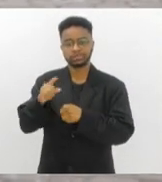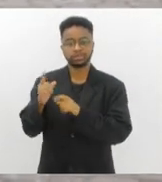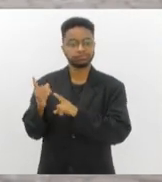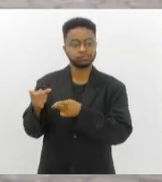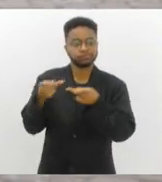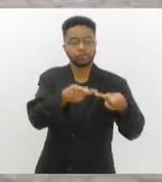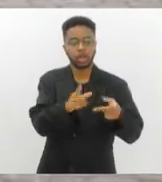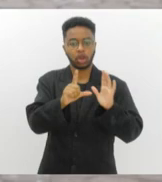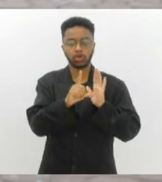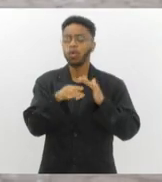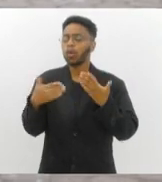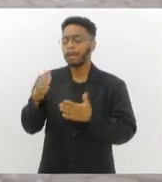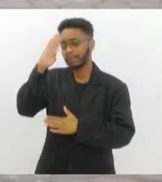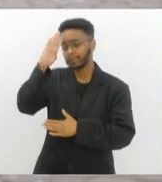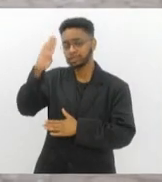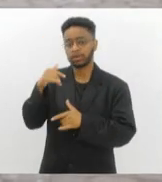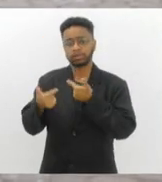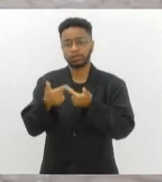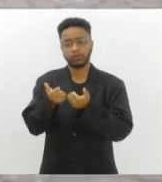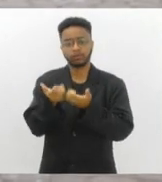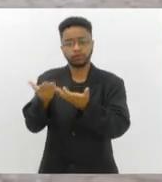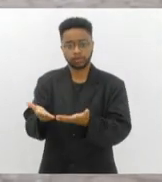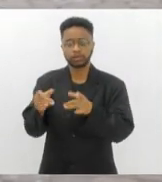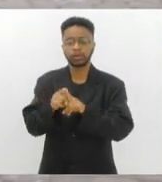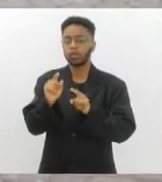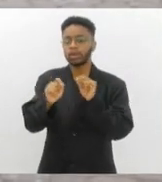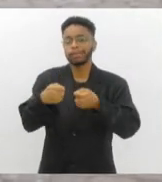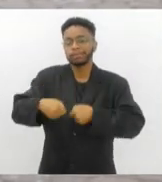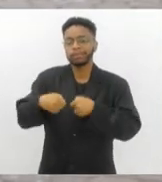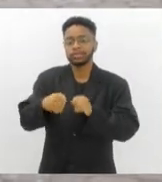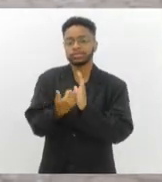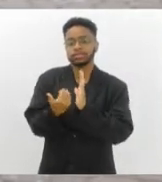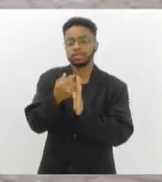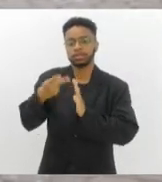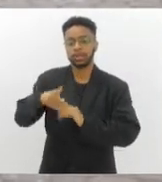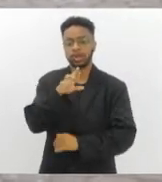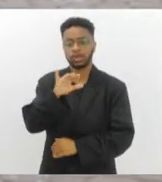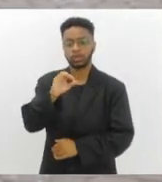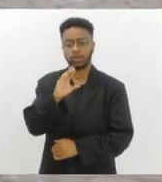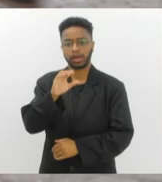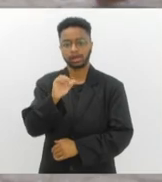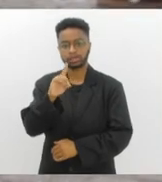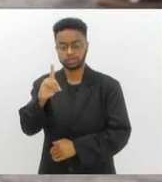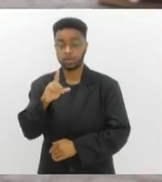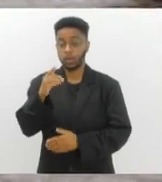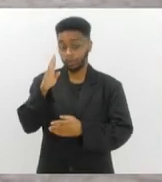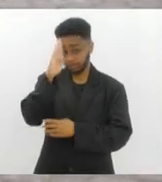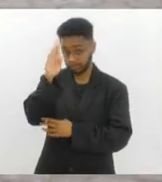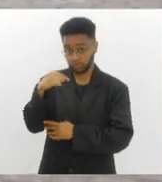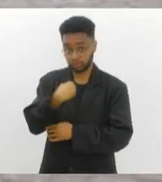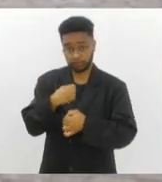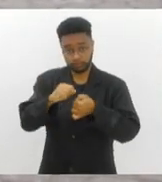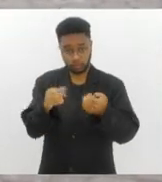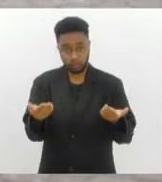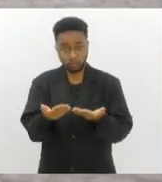são esses principais serviços e as principais demandas exigidas na Rio Card? Olha, os principais serviços realizados por uma loja física